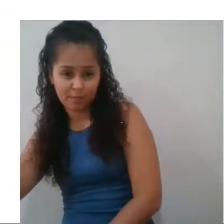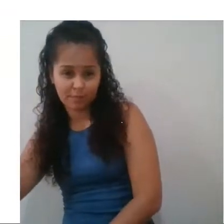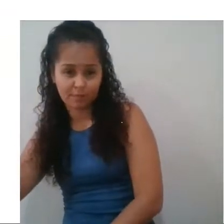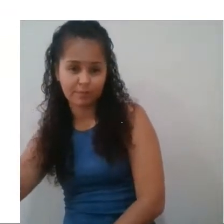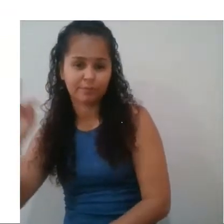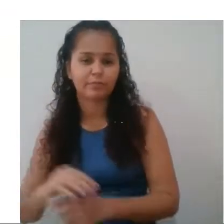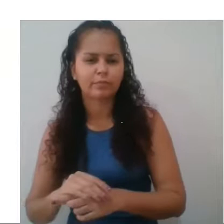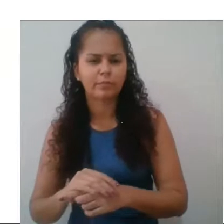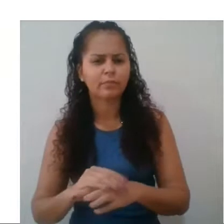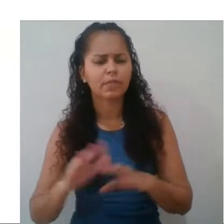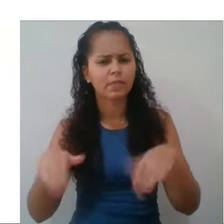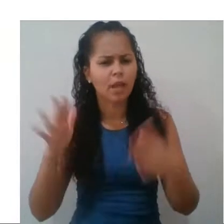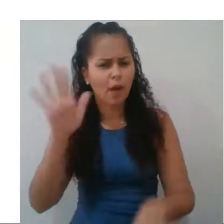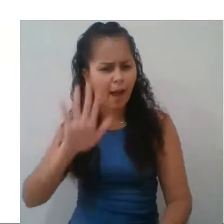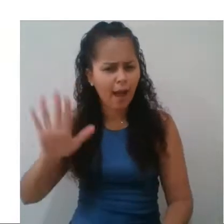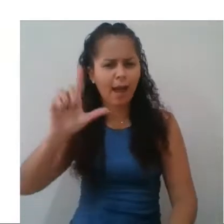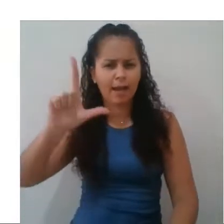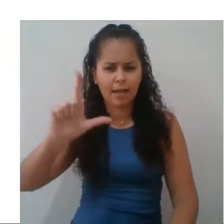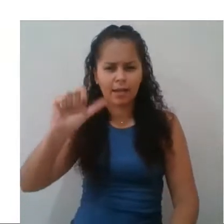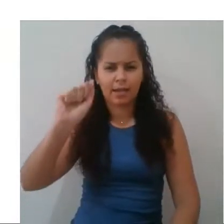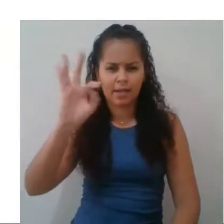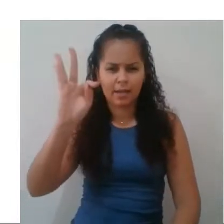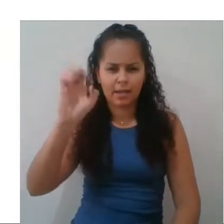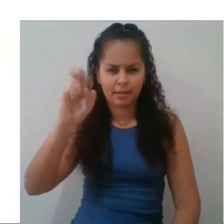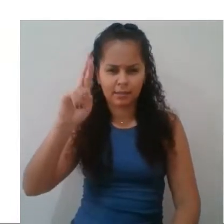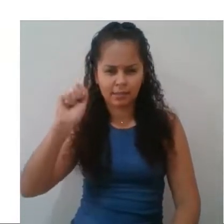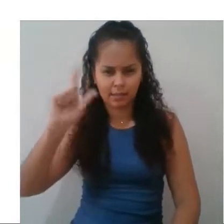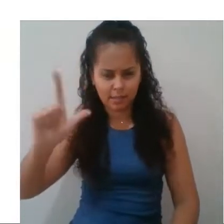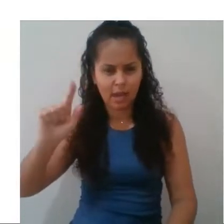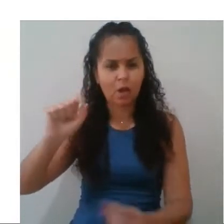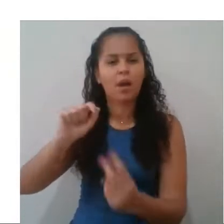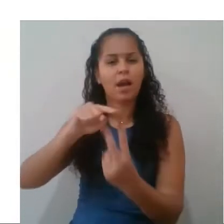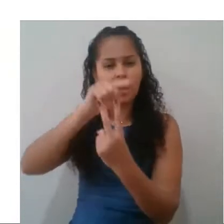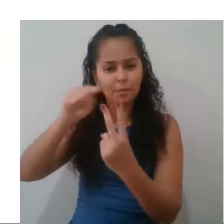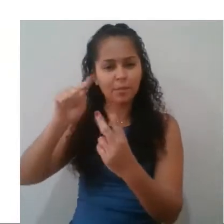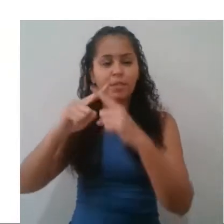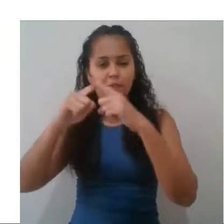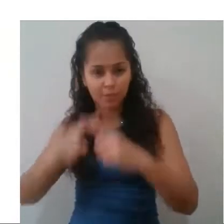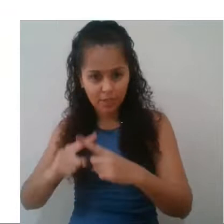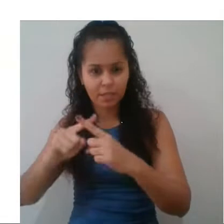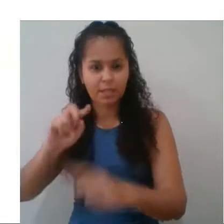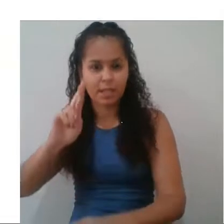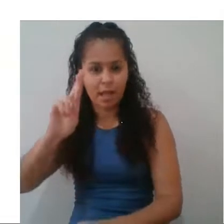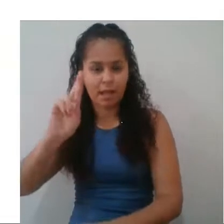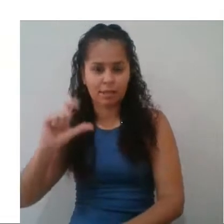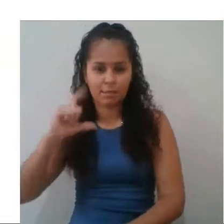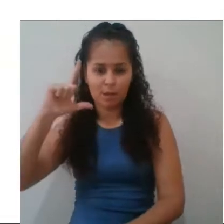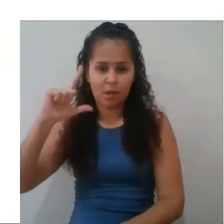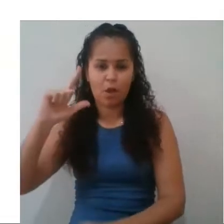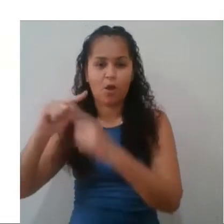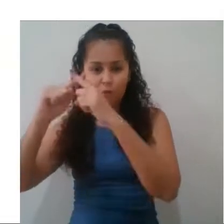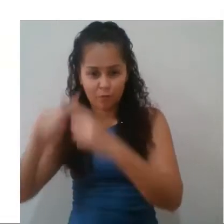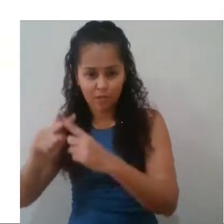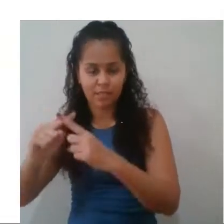GT. Então, a área lateral do tronco é π vezes Rzão mais Rzinho vezes GT.